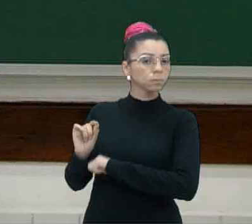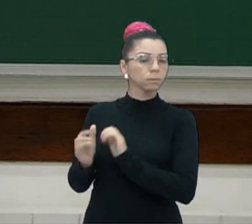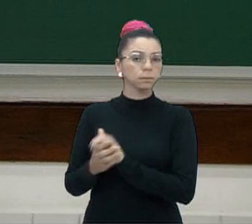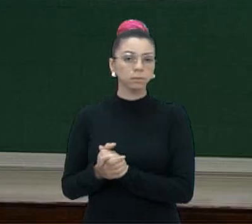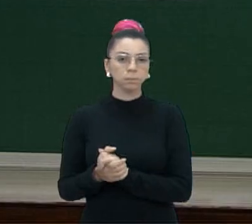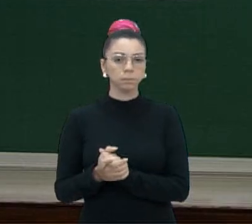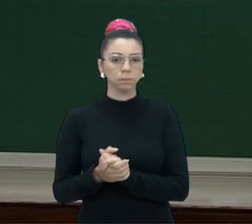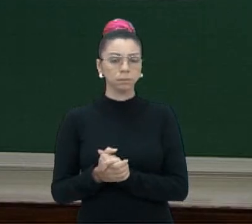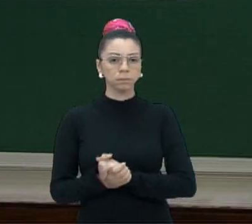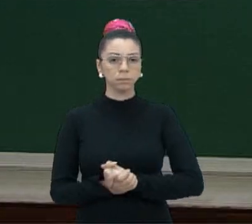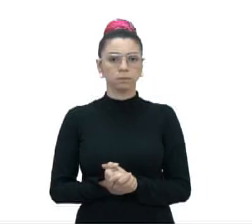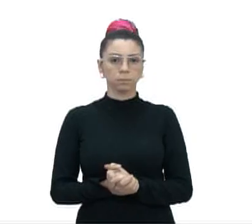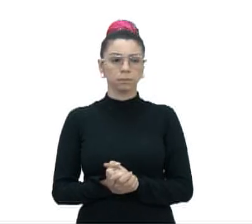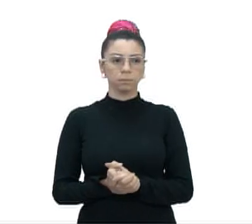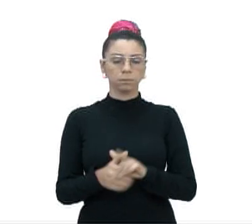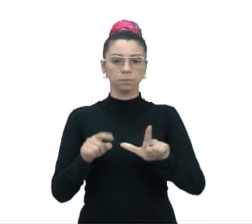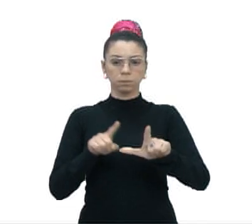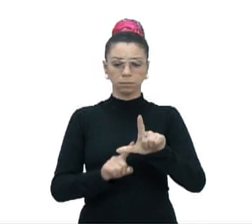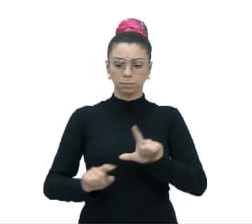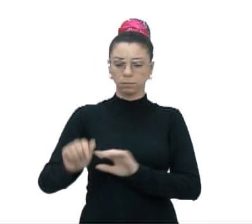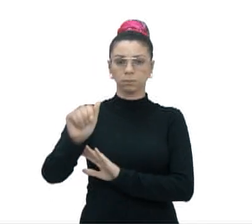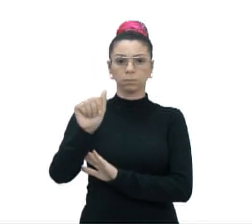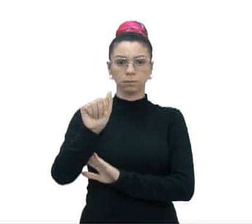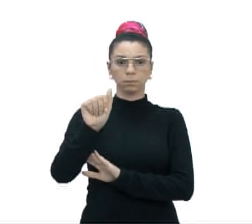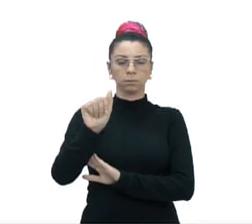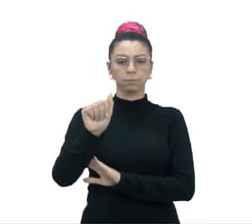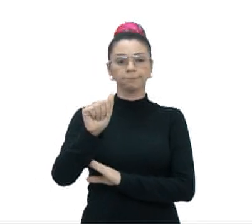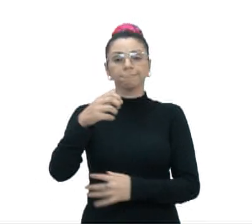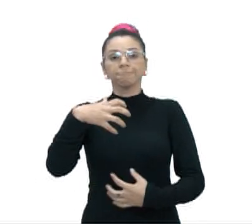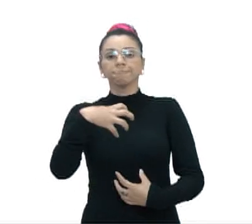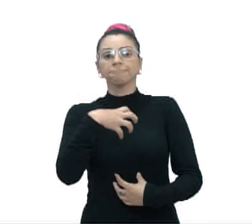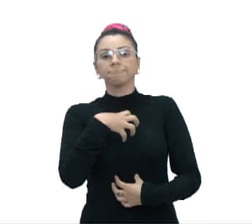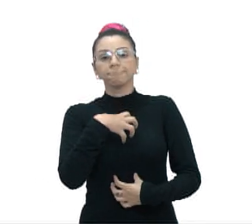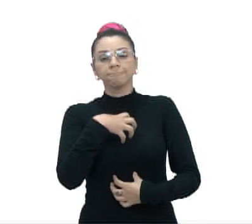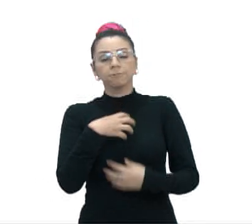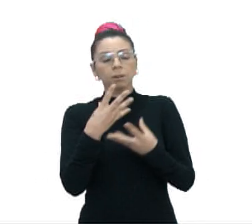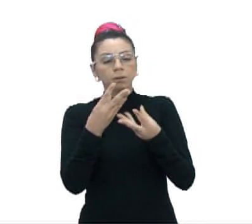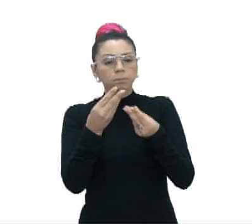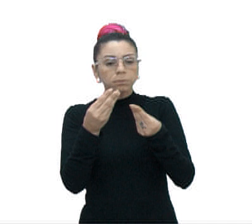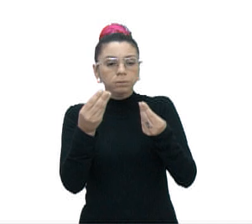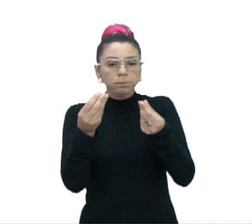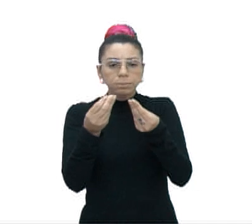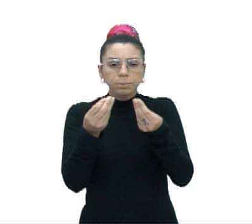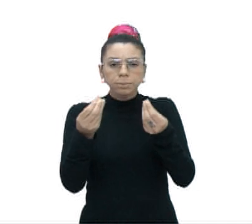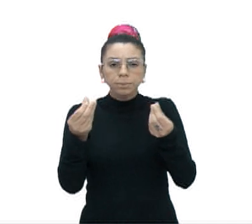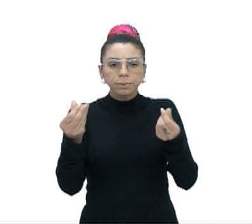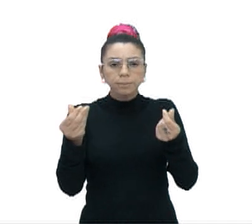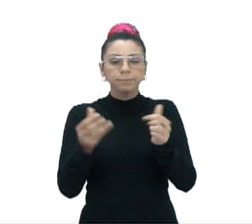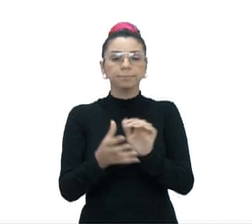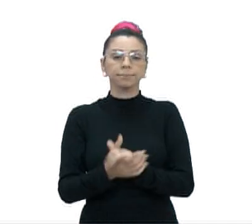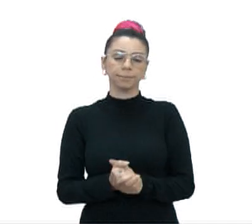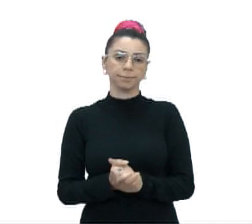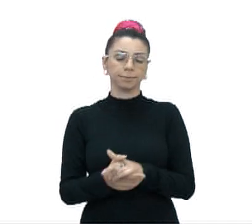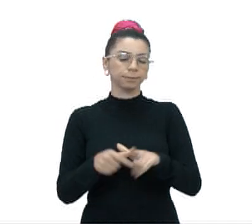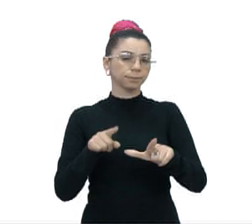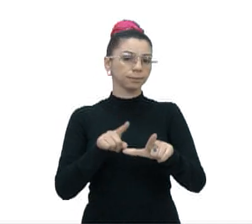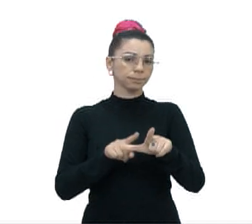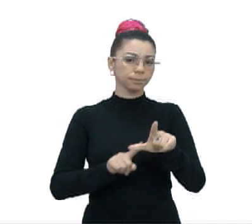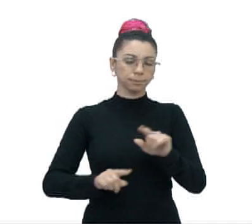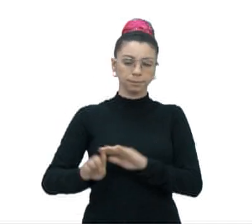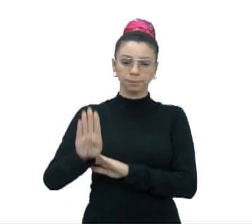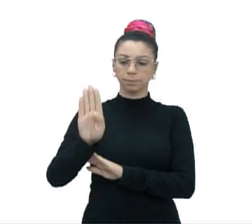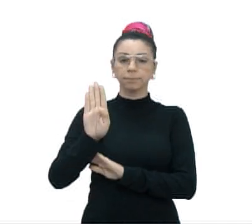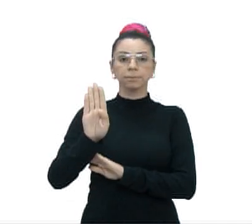imagem exige de nós. Letra A, sensibilidade. Letra B, entender